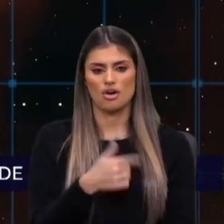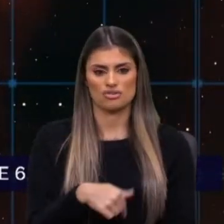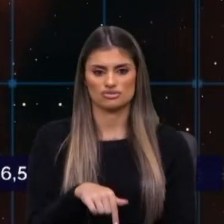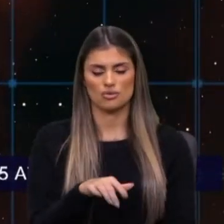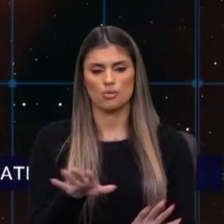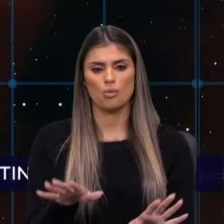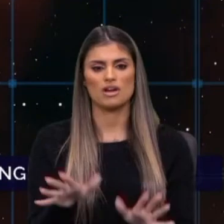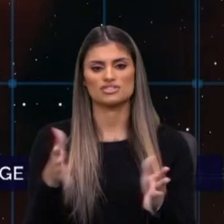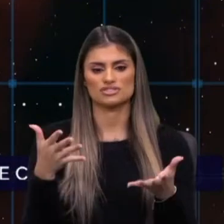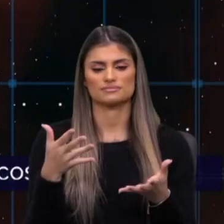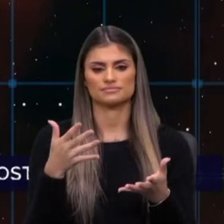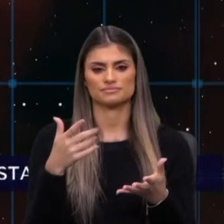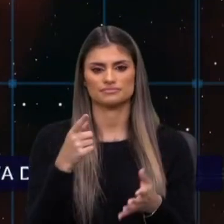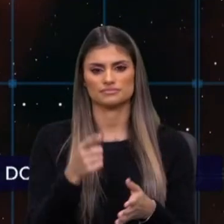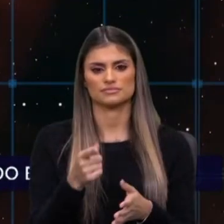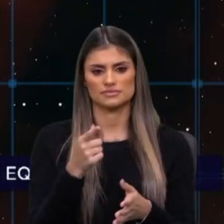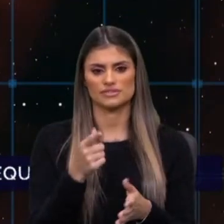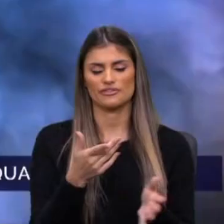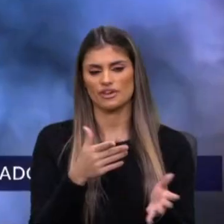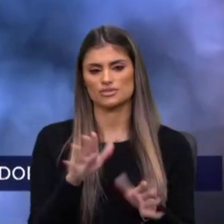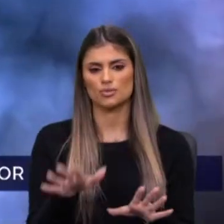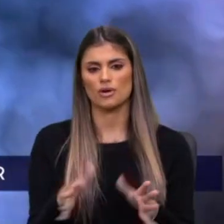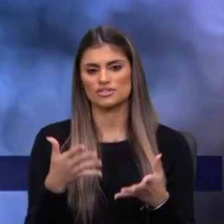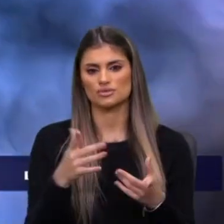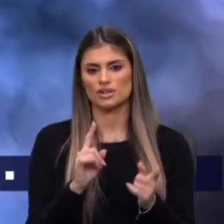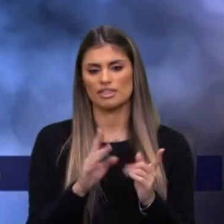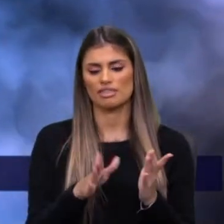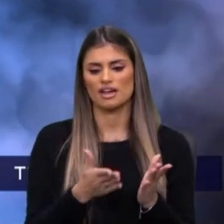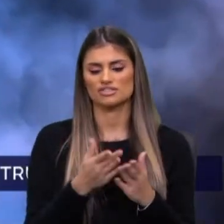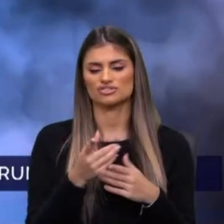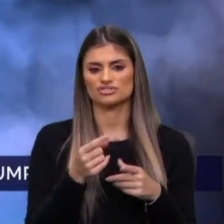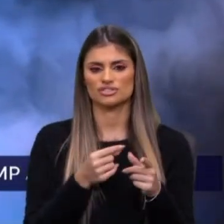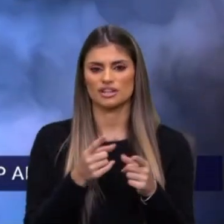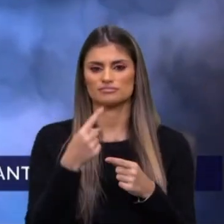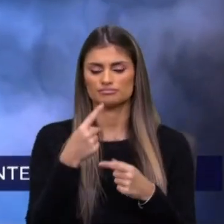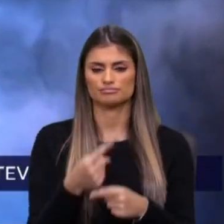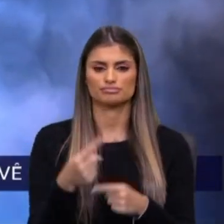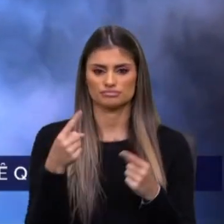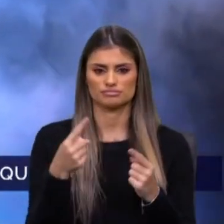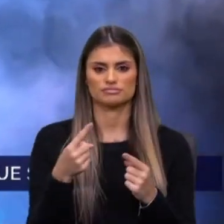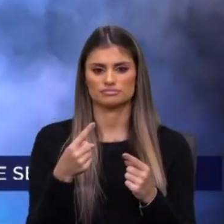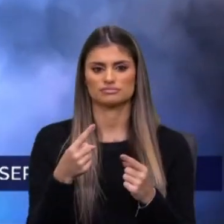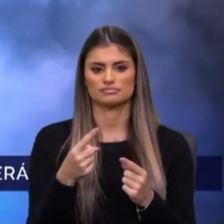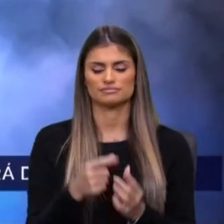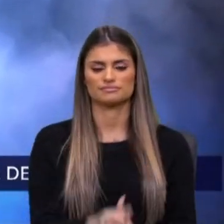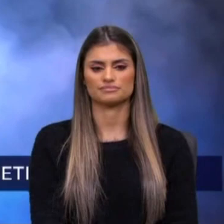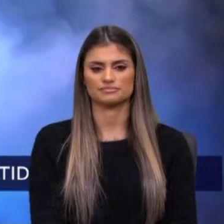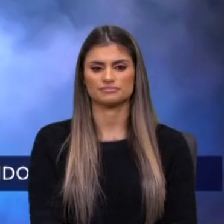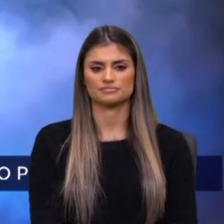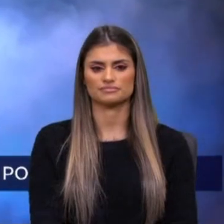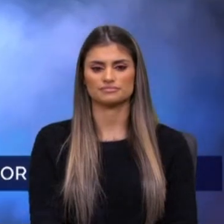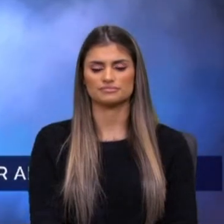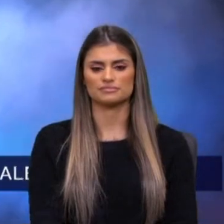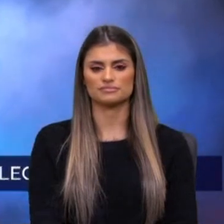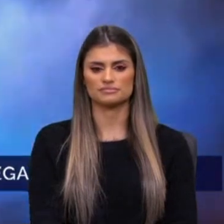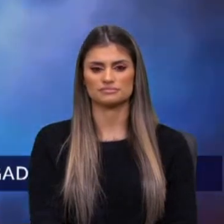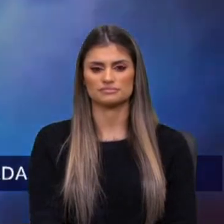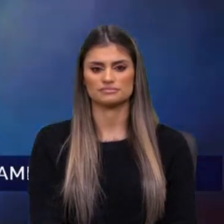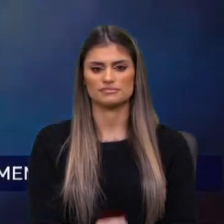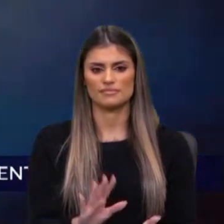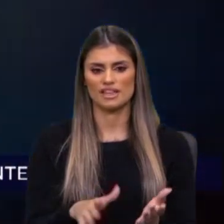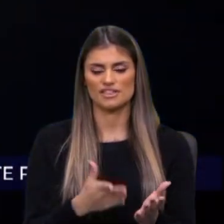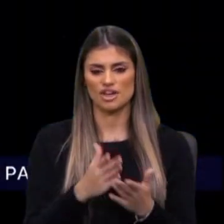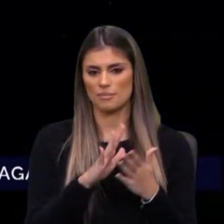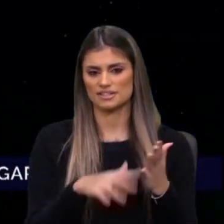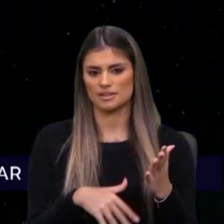quais são estes passos e o que é injetado nesta estrela que está a anunciar, no fundo, a sua morte. Isto leva-nos a uma tabela periódica. Todos